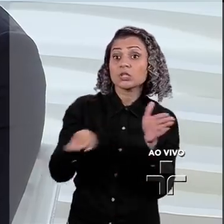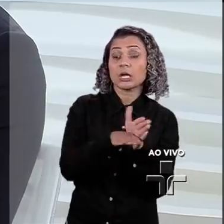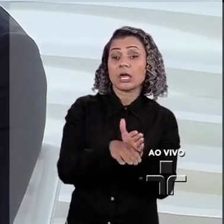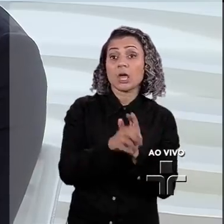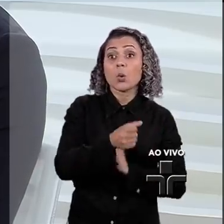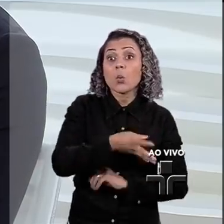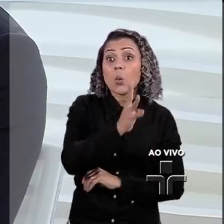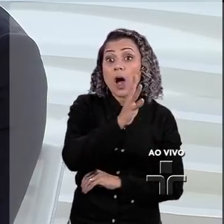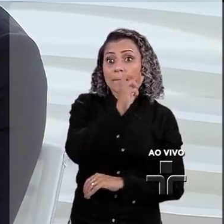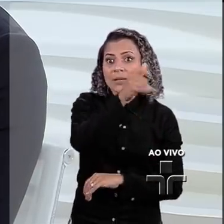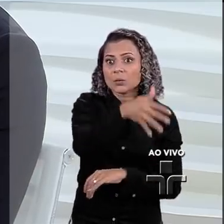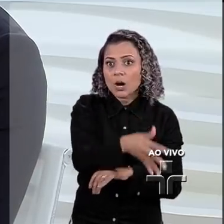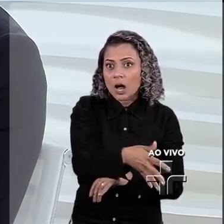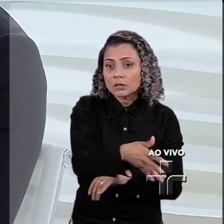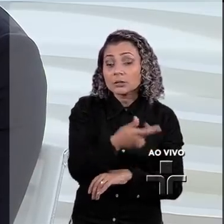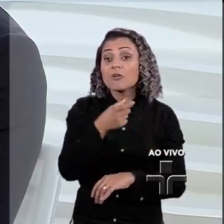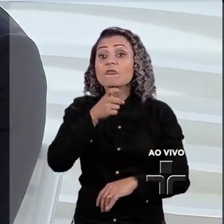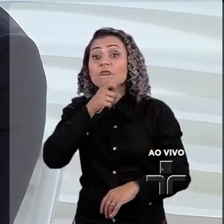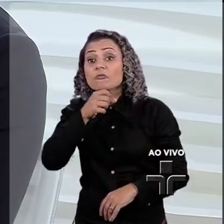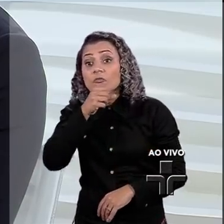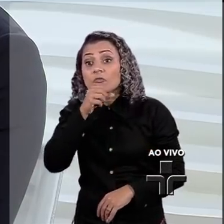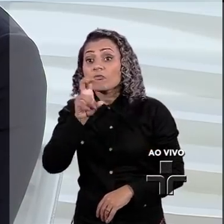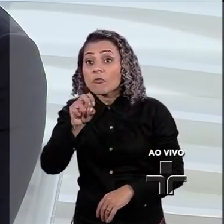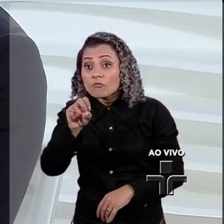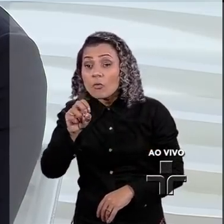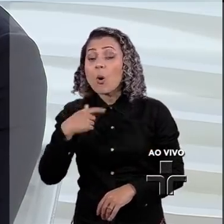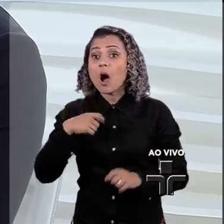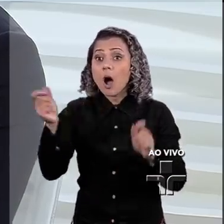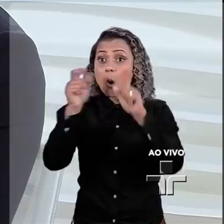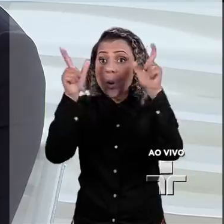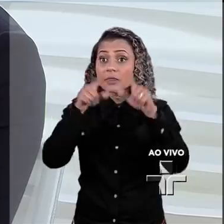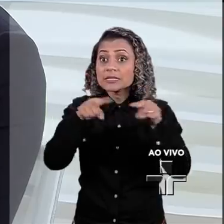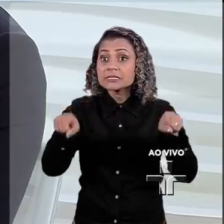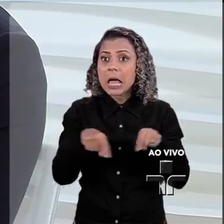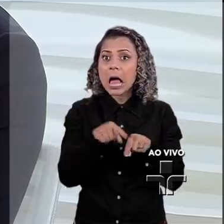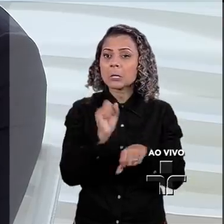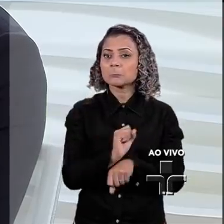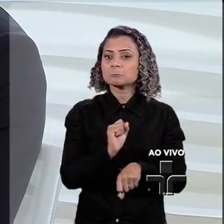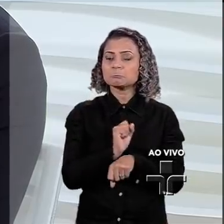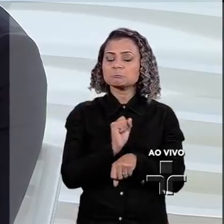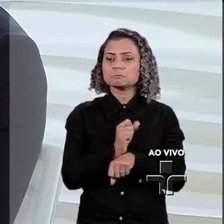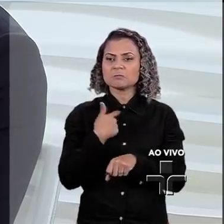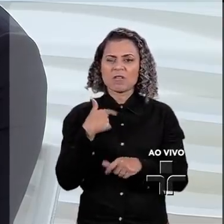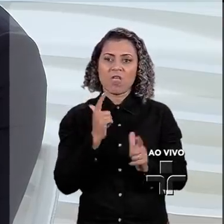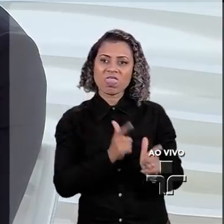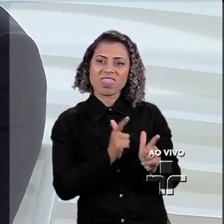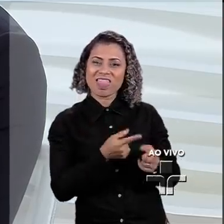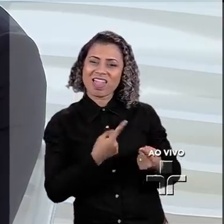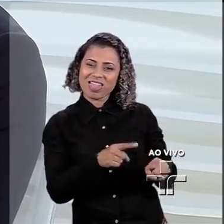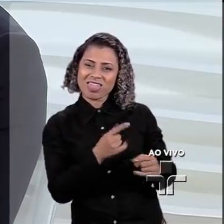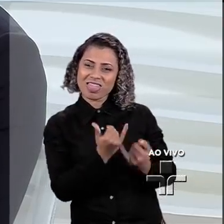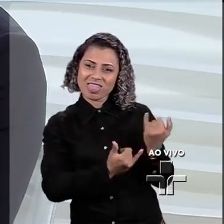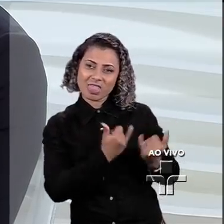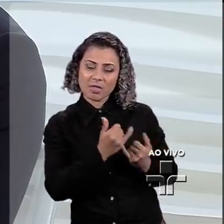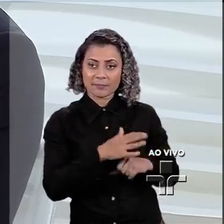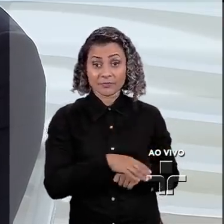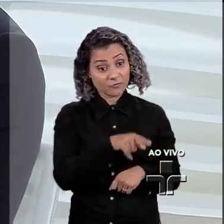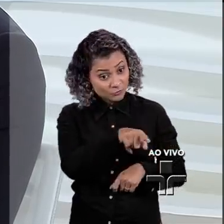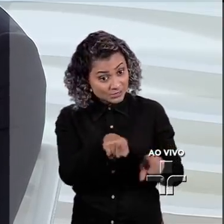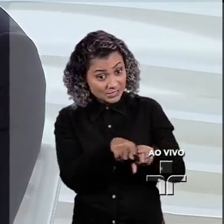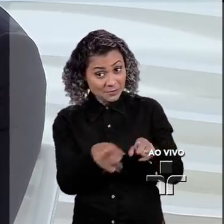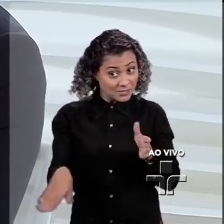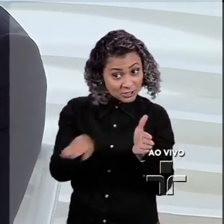ele estava acordado na sala. E aí eu fui brincar com ele, inclusive. Eu falei, você também está